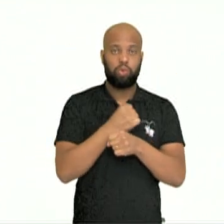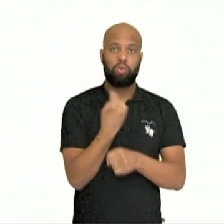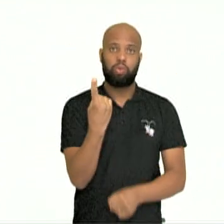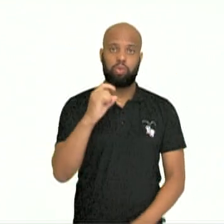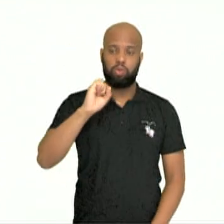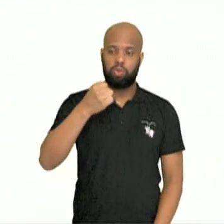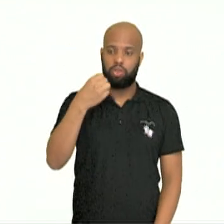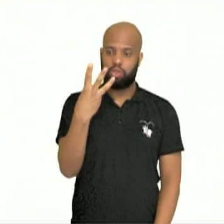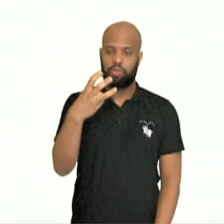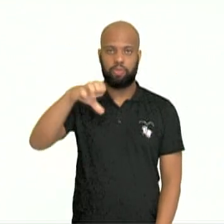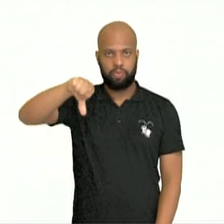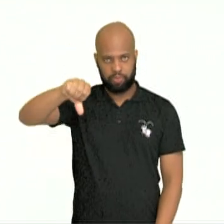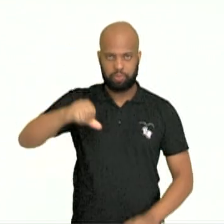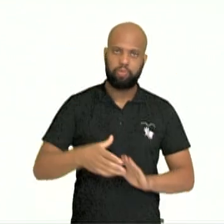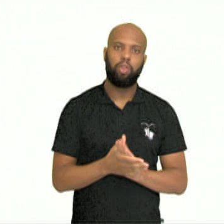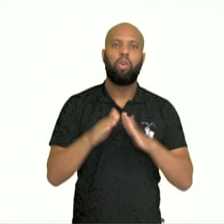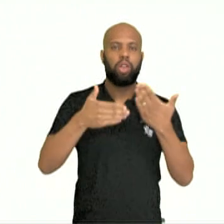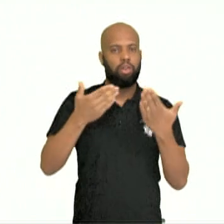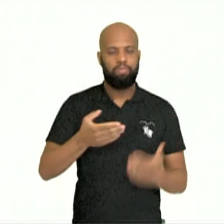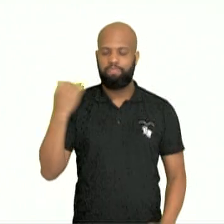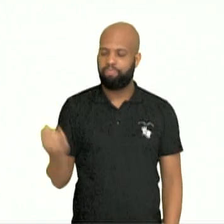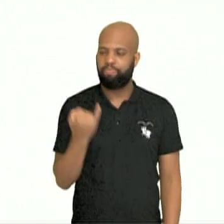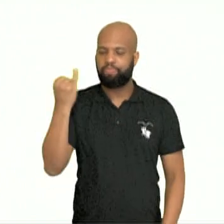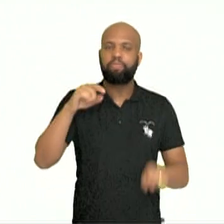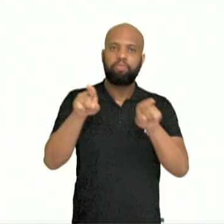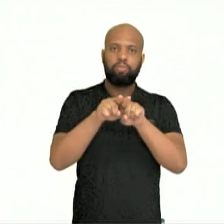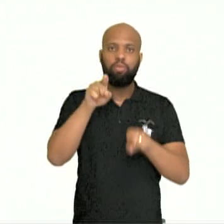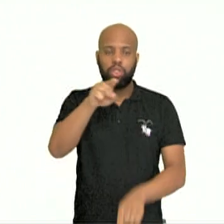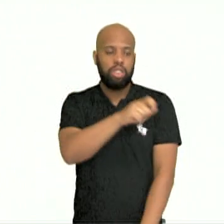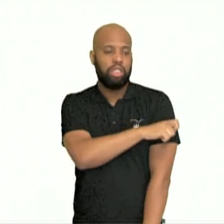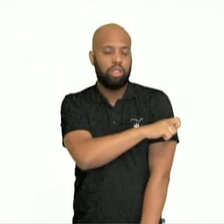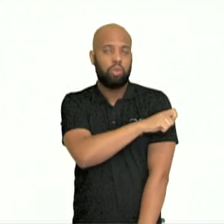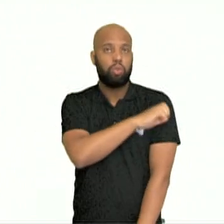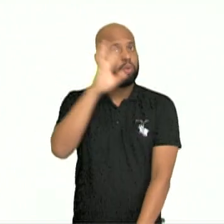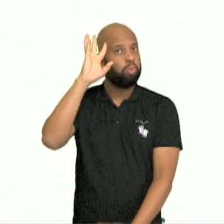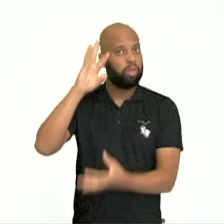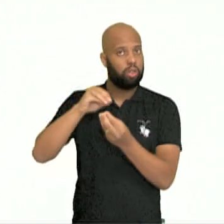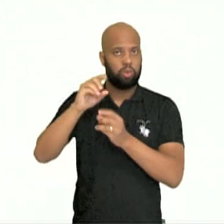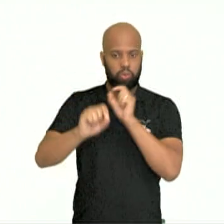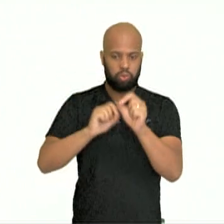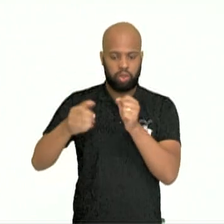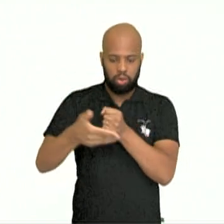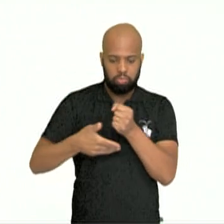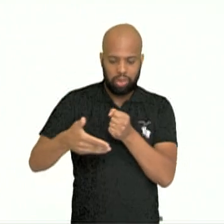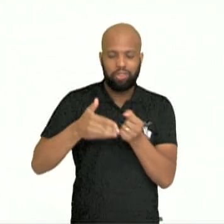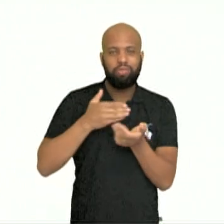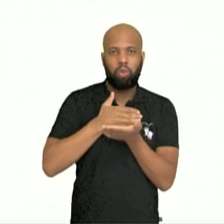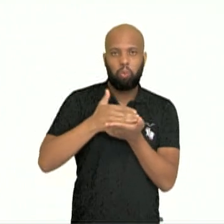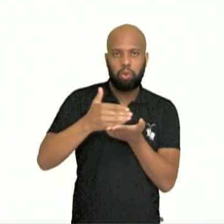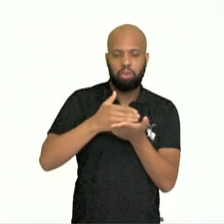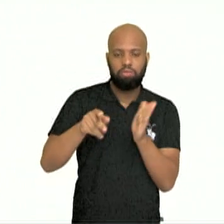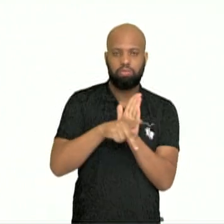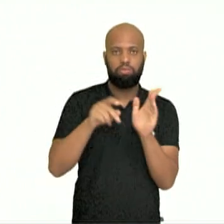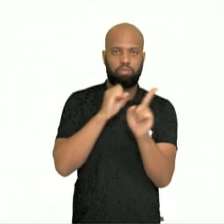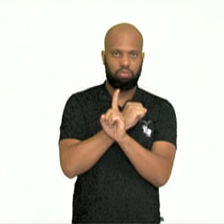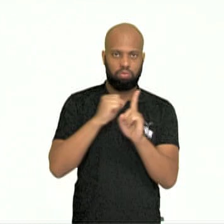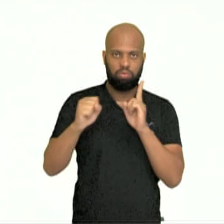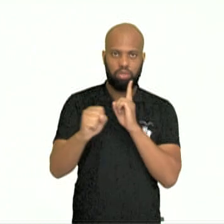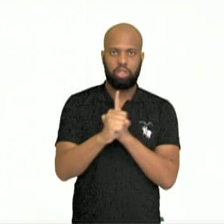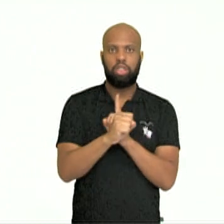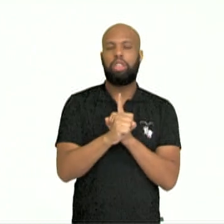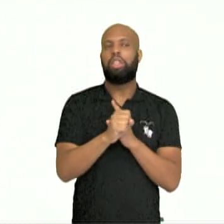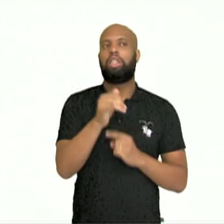1839. Muito importante, alunos, entender que toda a base inicial da sociologia, seja